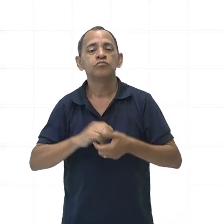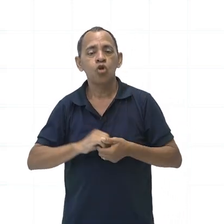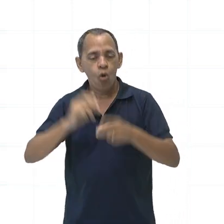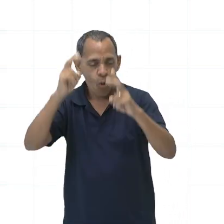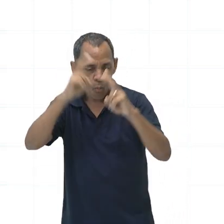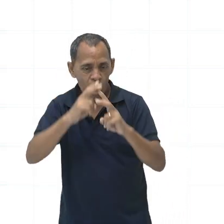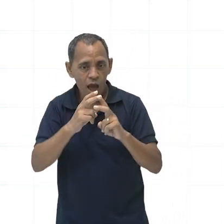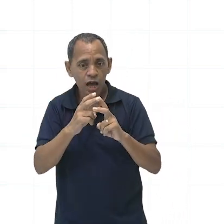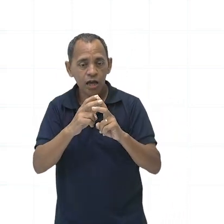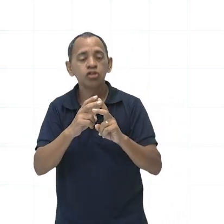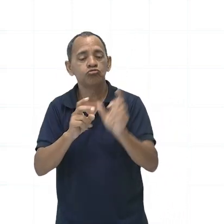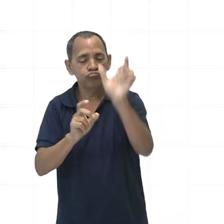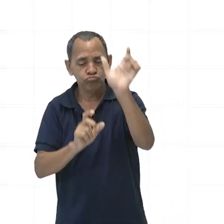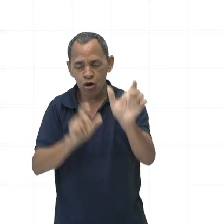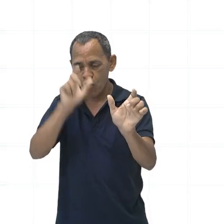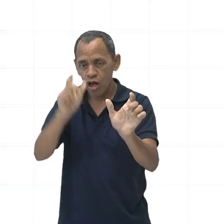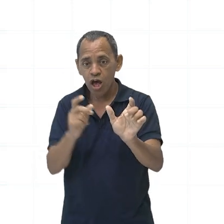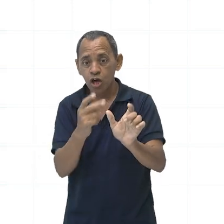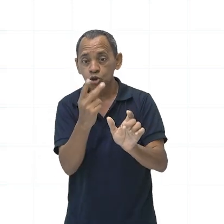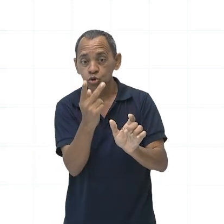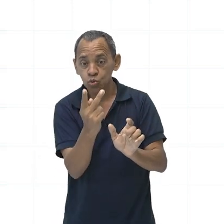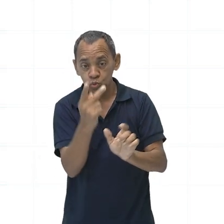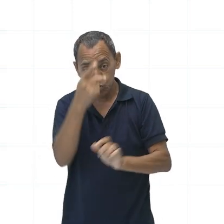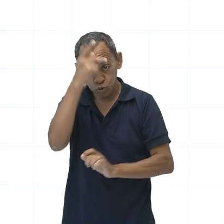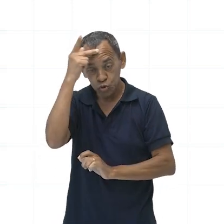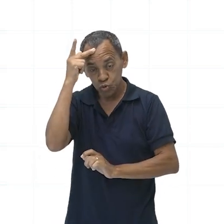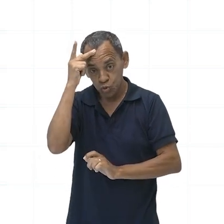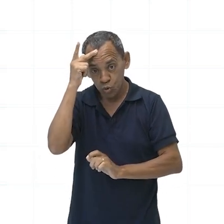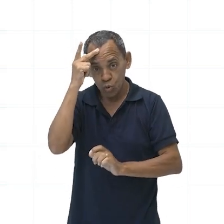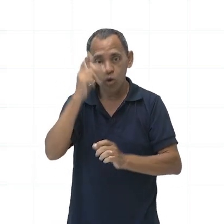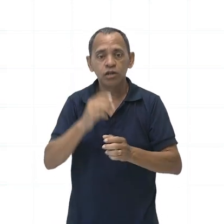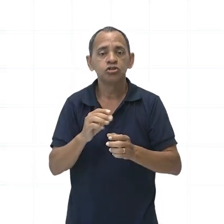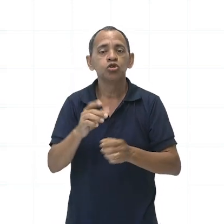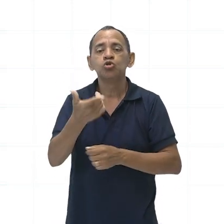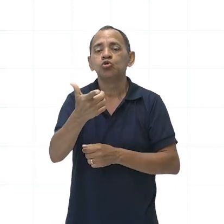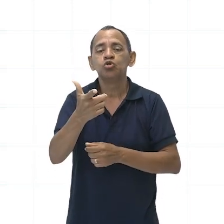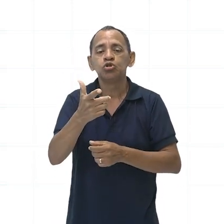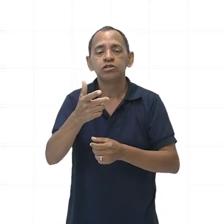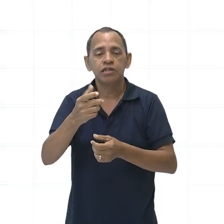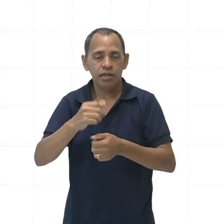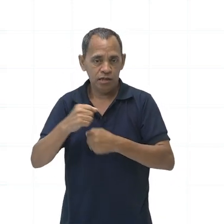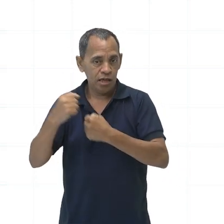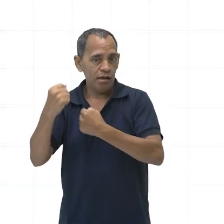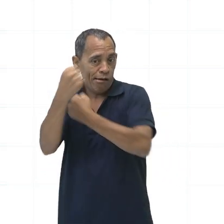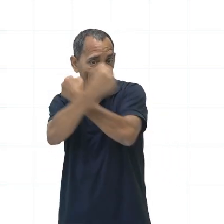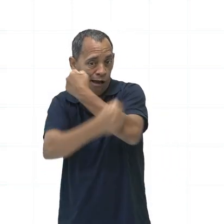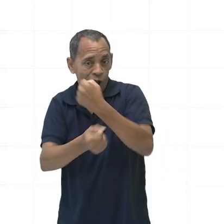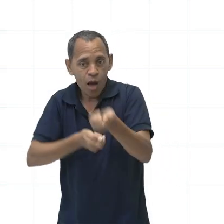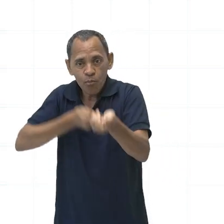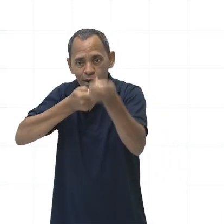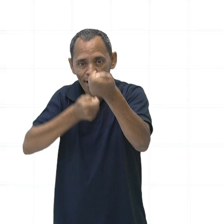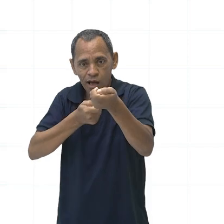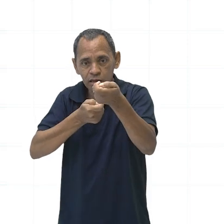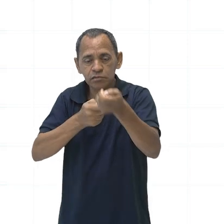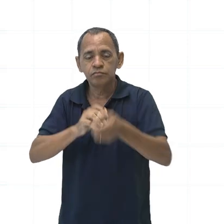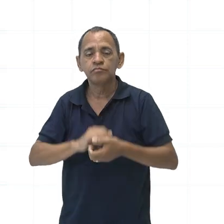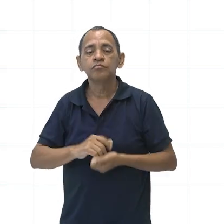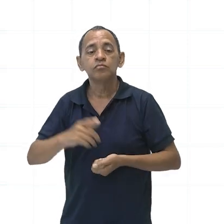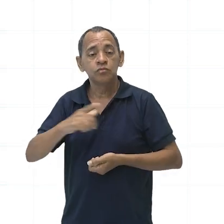dois atletas corpo a corpo e sem armas. Mas nós temos uma outra